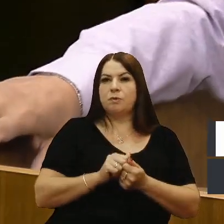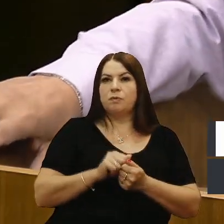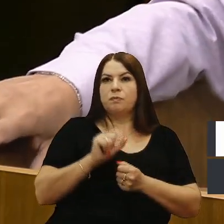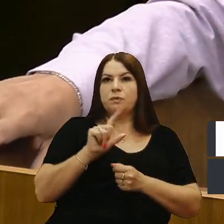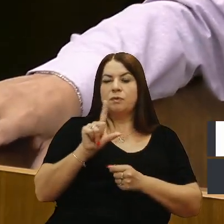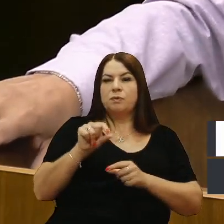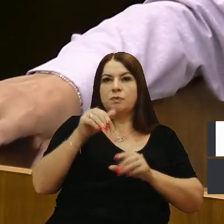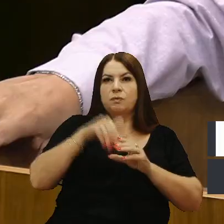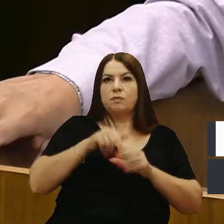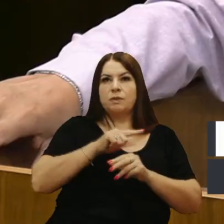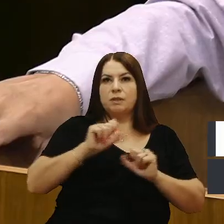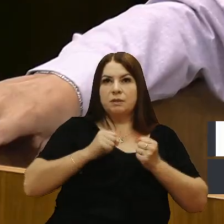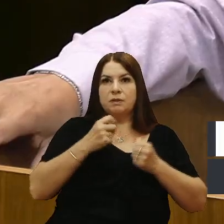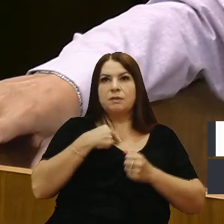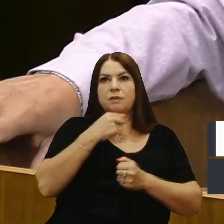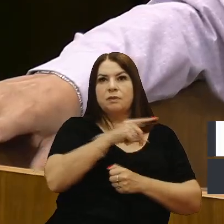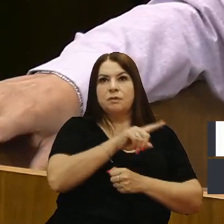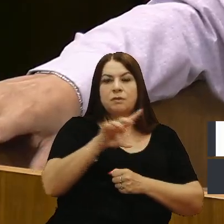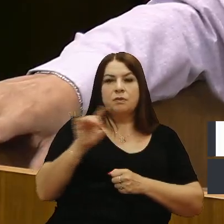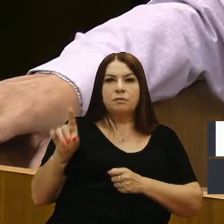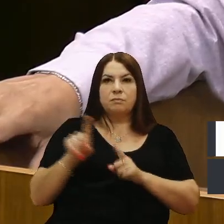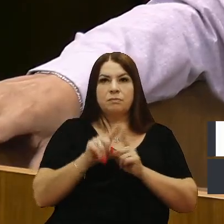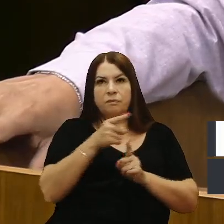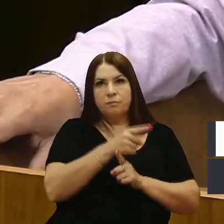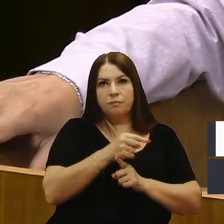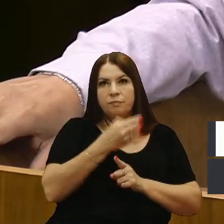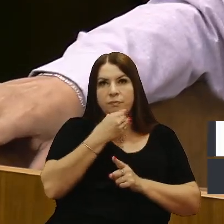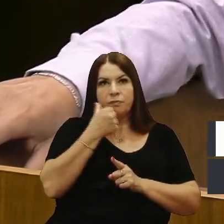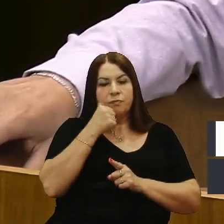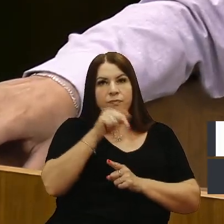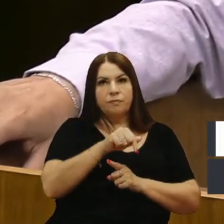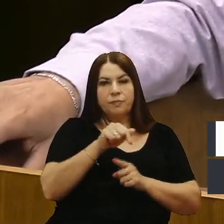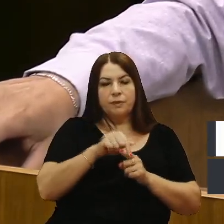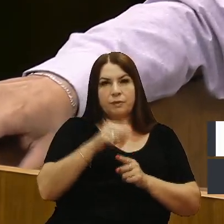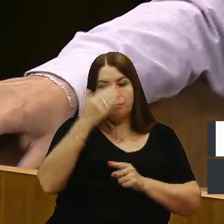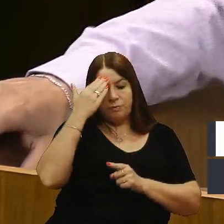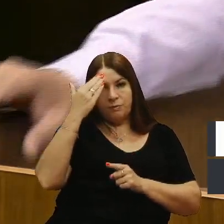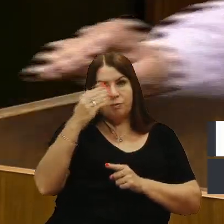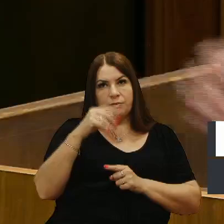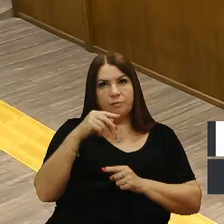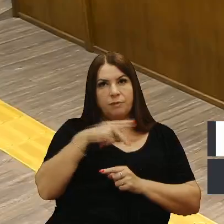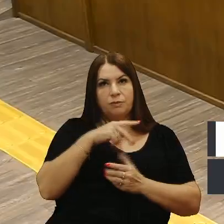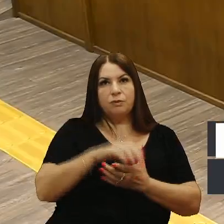para defender e ser a voz de cada trabalhador e cada trabalhadora dessa cidade. Muito obrigado,